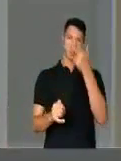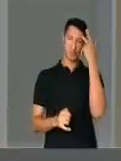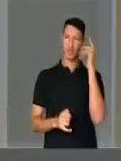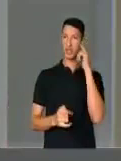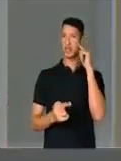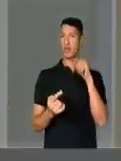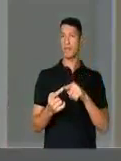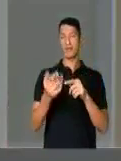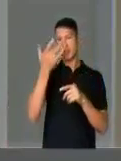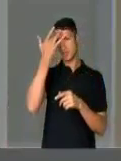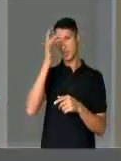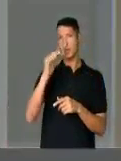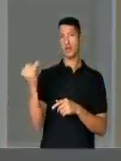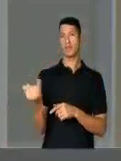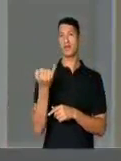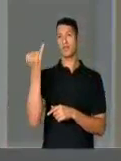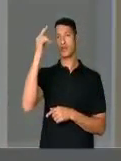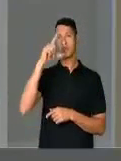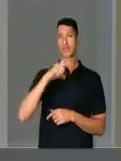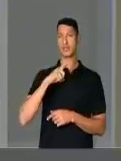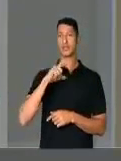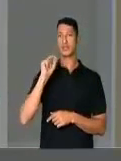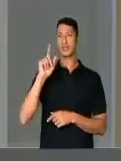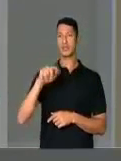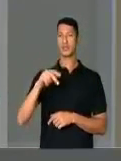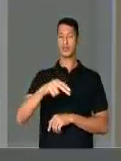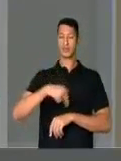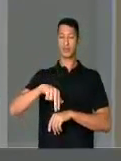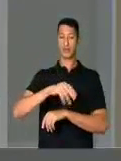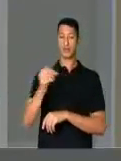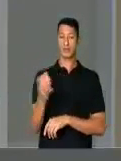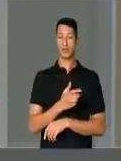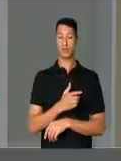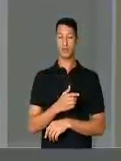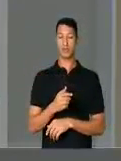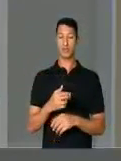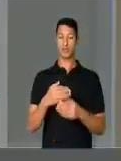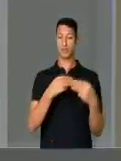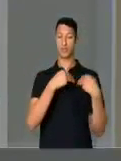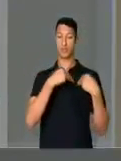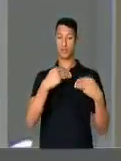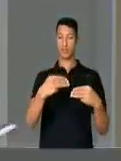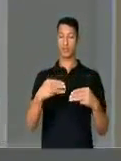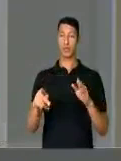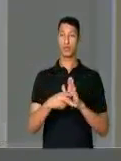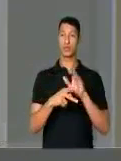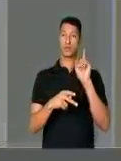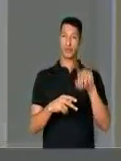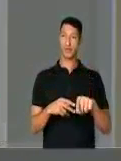assim não pensam ou não sabem da importância que esta nova missão